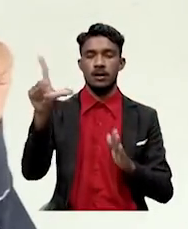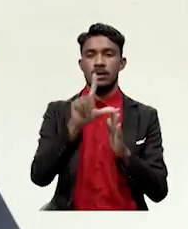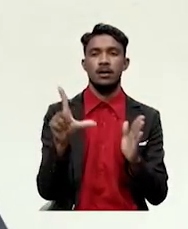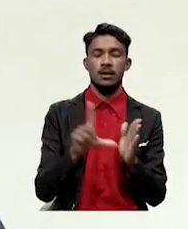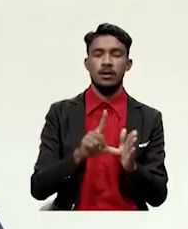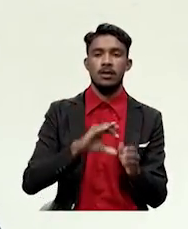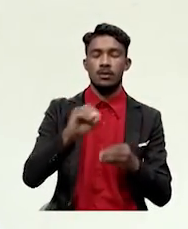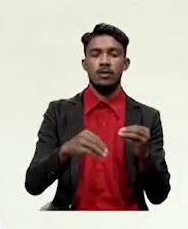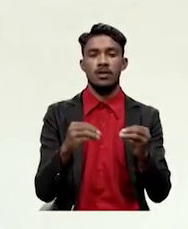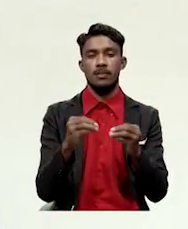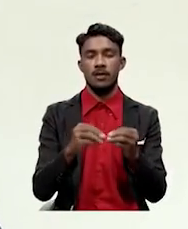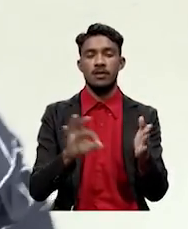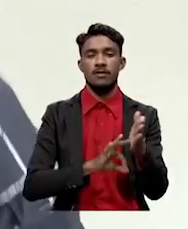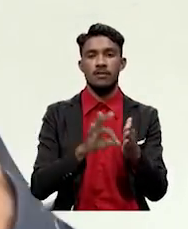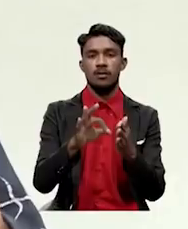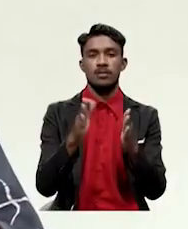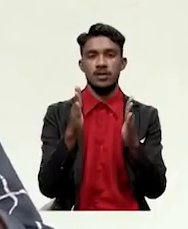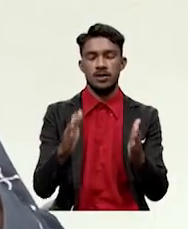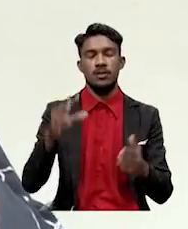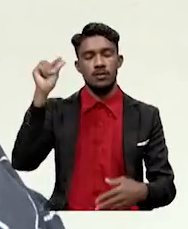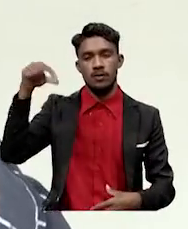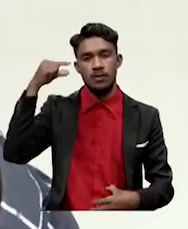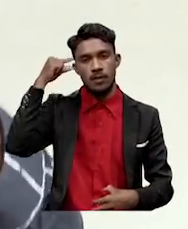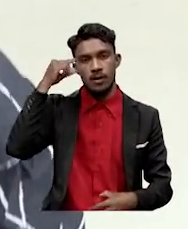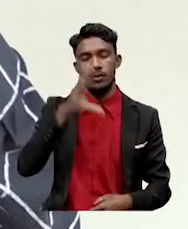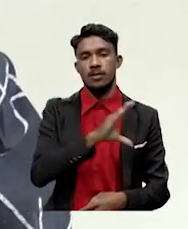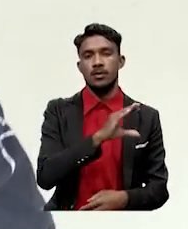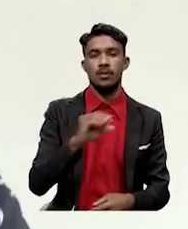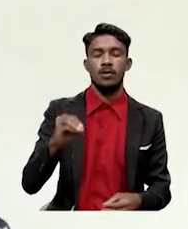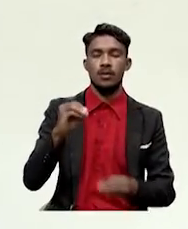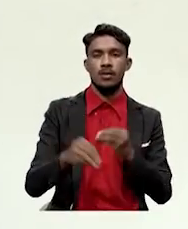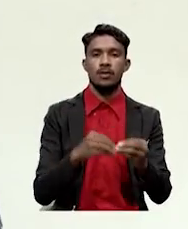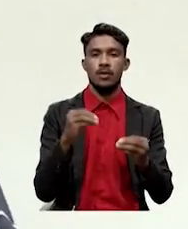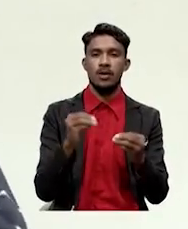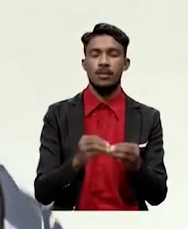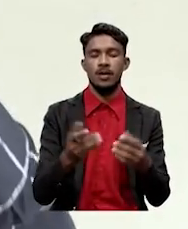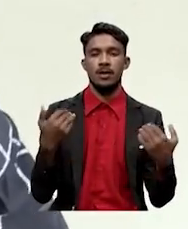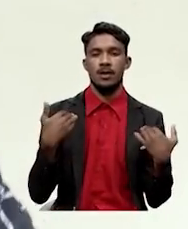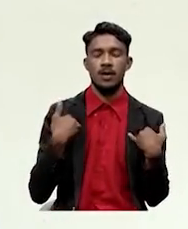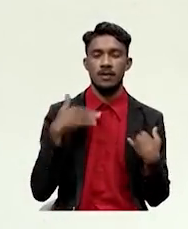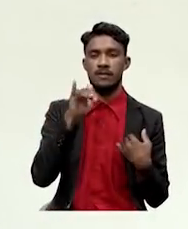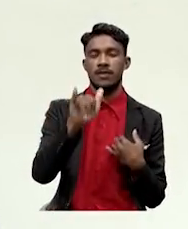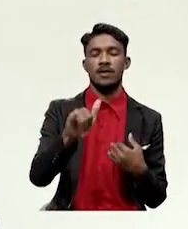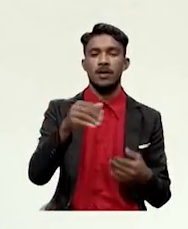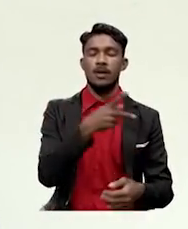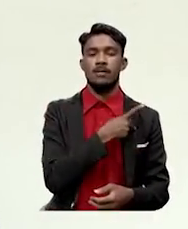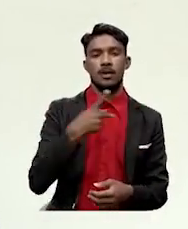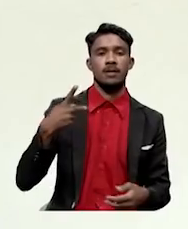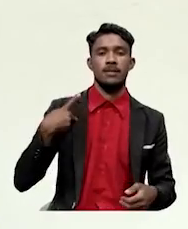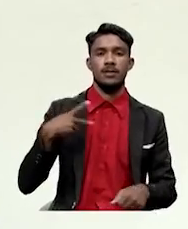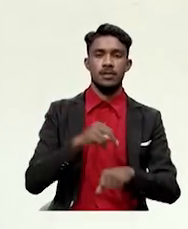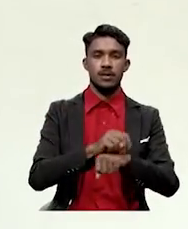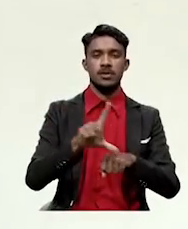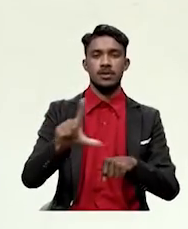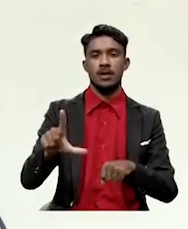governo. Formação de governo. Não temos com a existência do Parlamento Nacional.